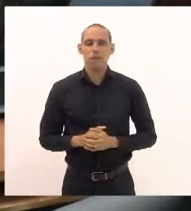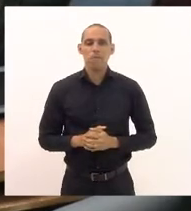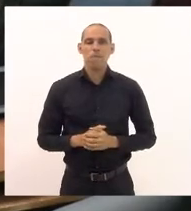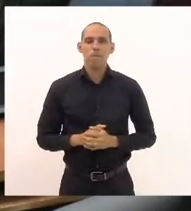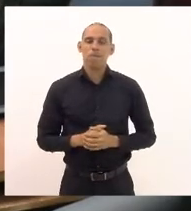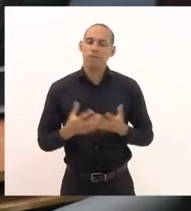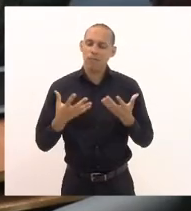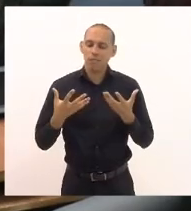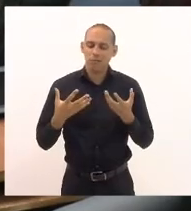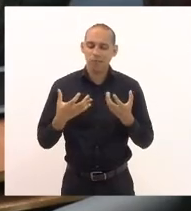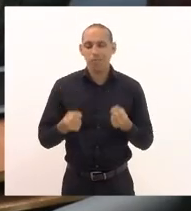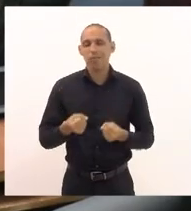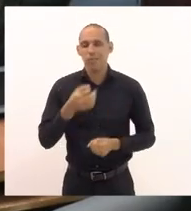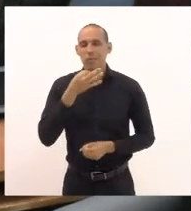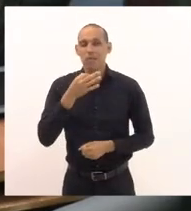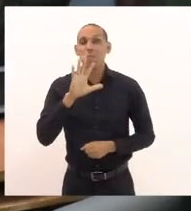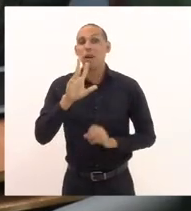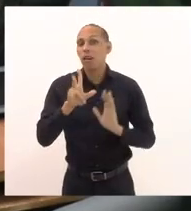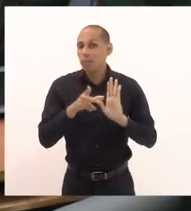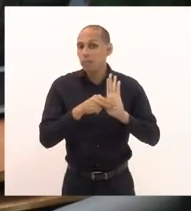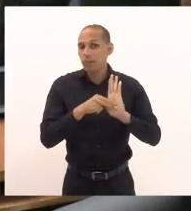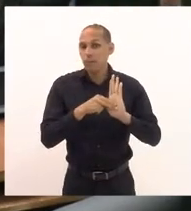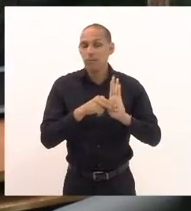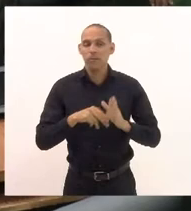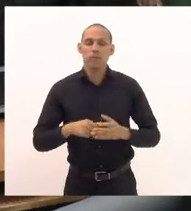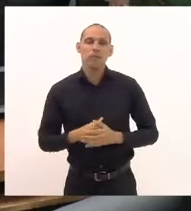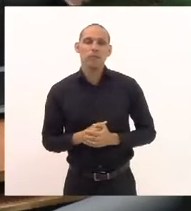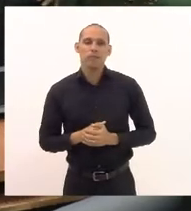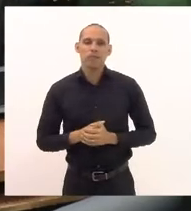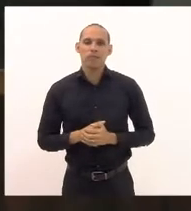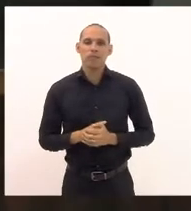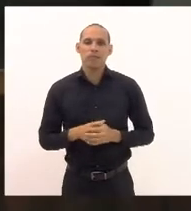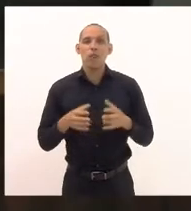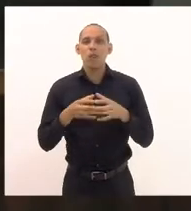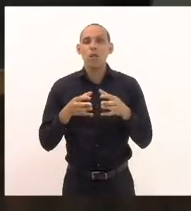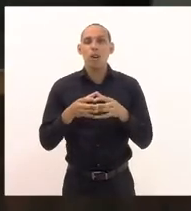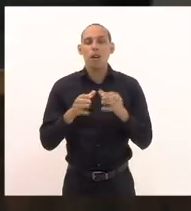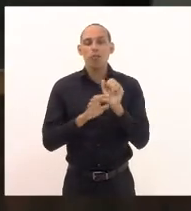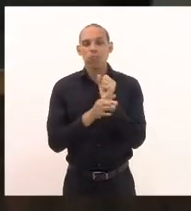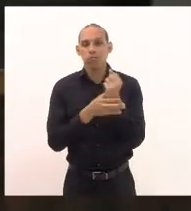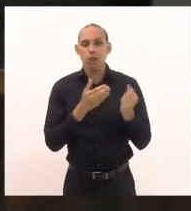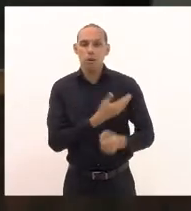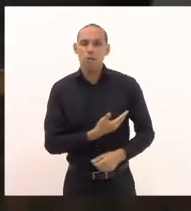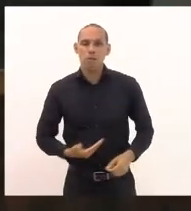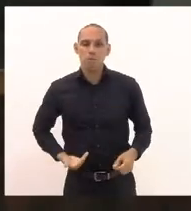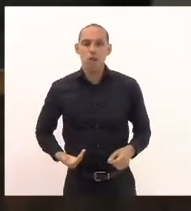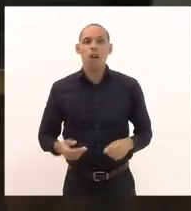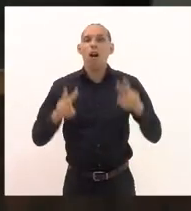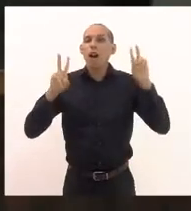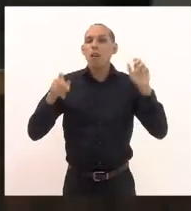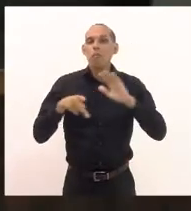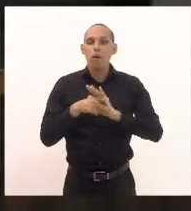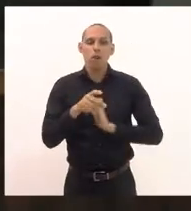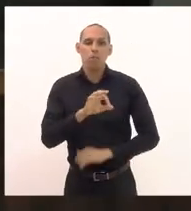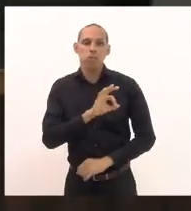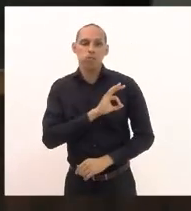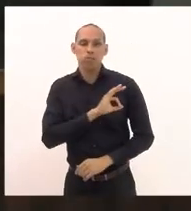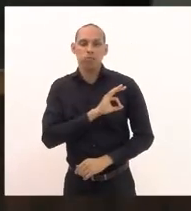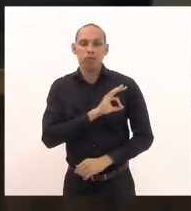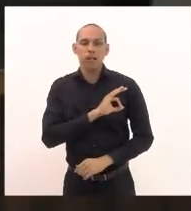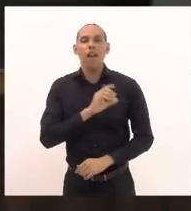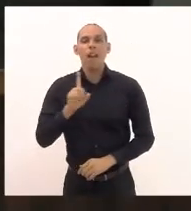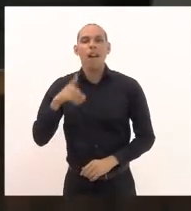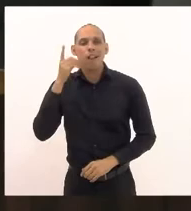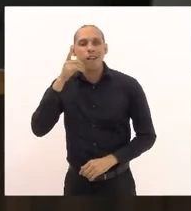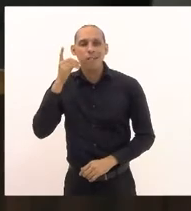Parecer é favorável com emendas. Pela Comissão de Segurança Pública e Assuntos de Polícia, deputado delegado